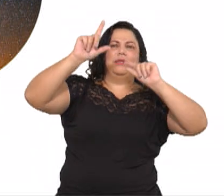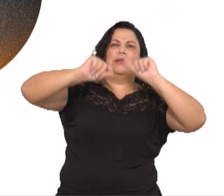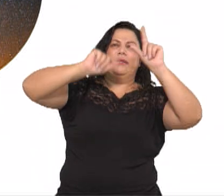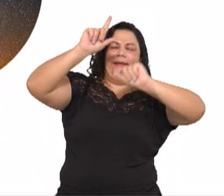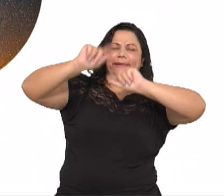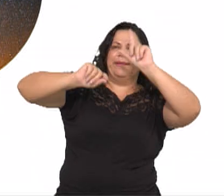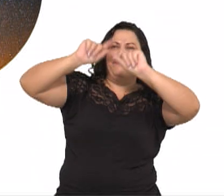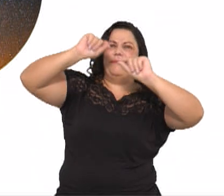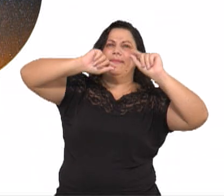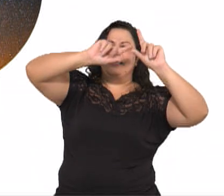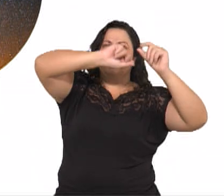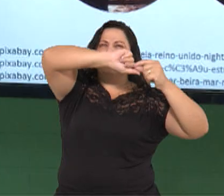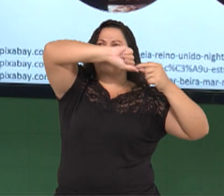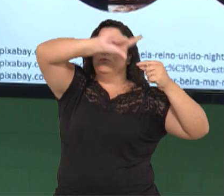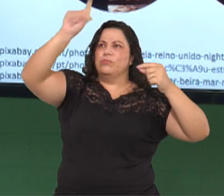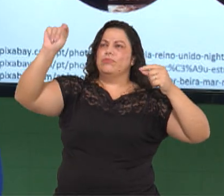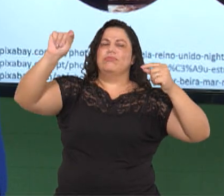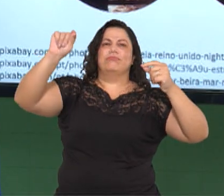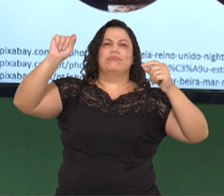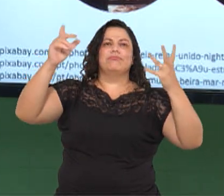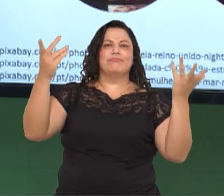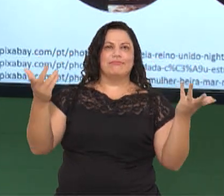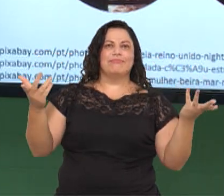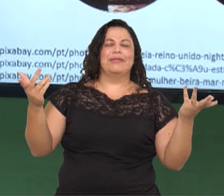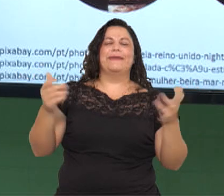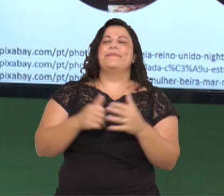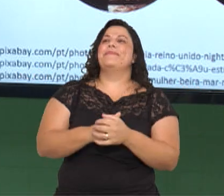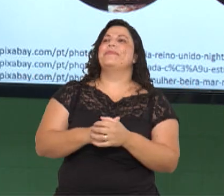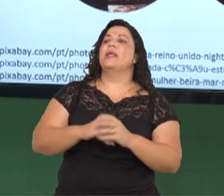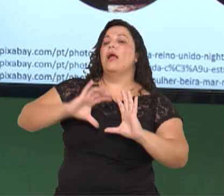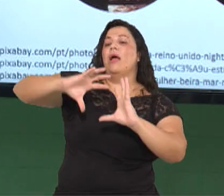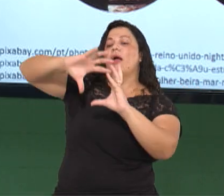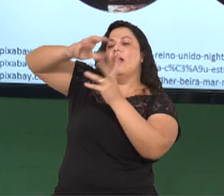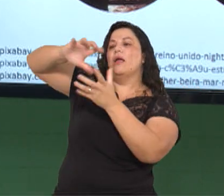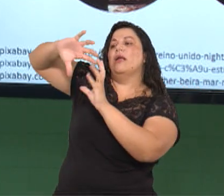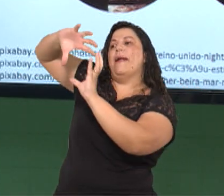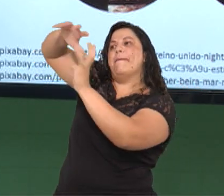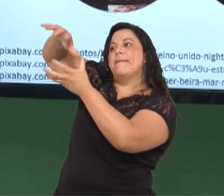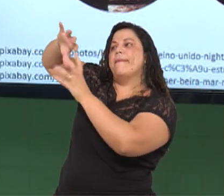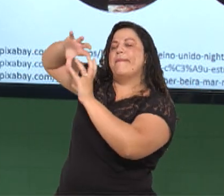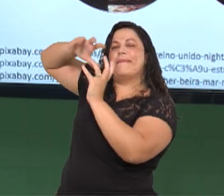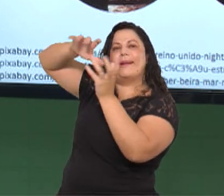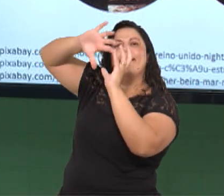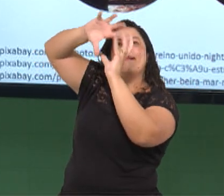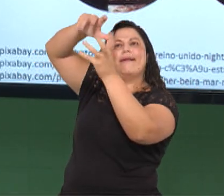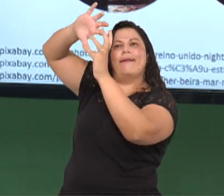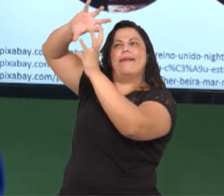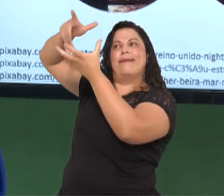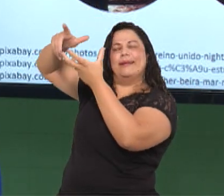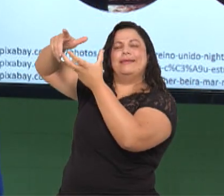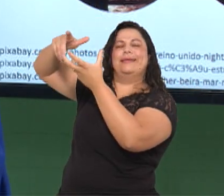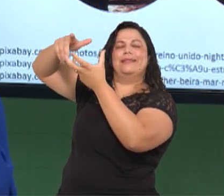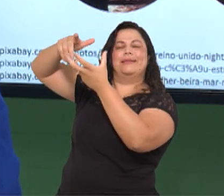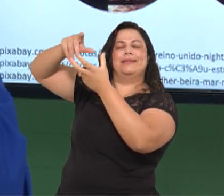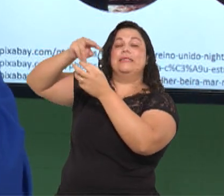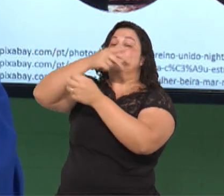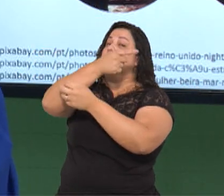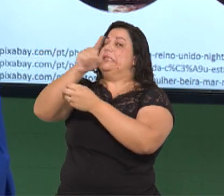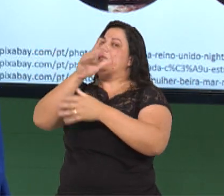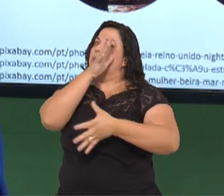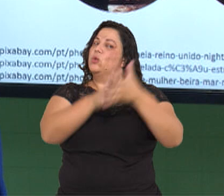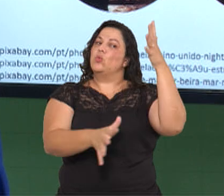até alguns planetas. Claro que a gente pode confundir o planeta com estrelas, mas para um olhar mais